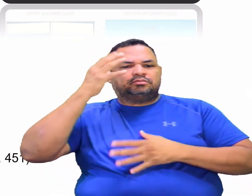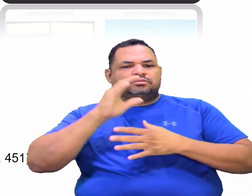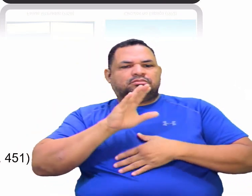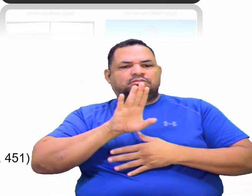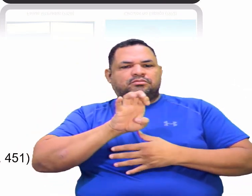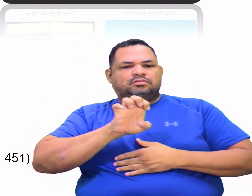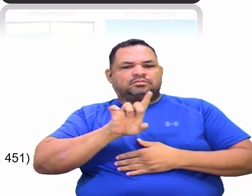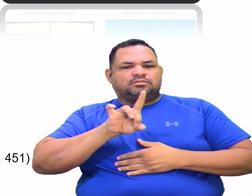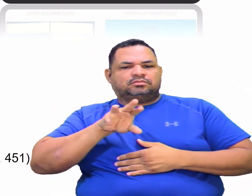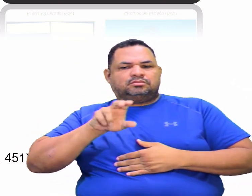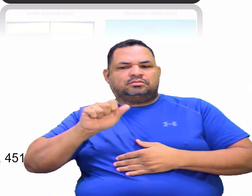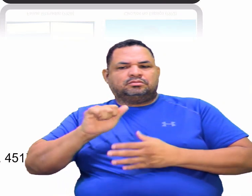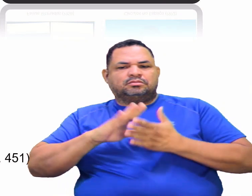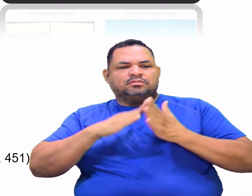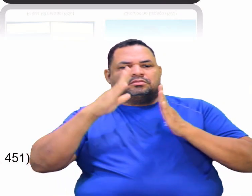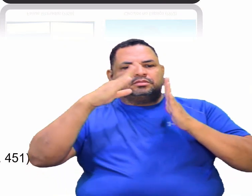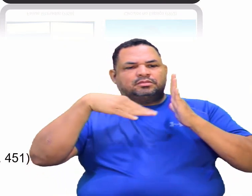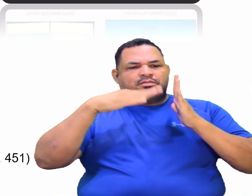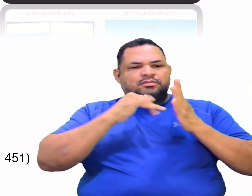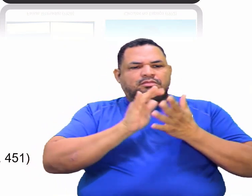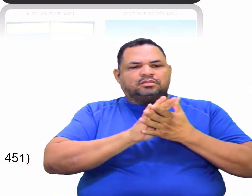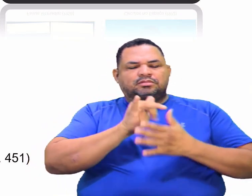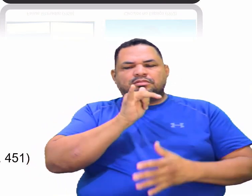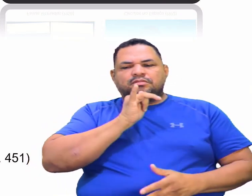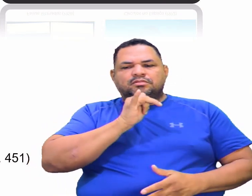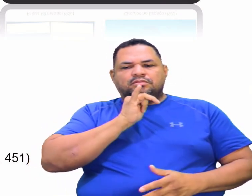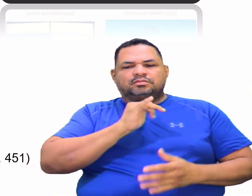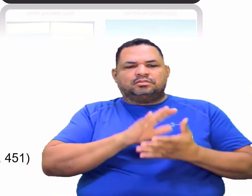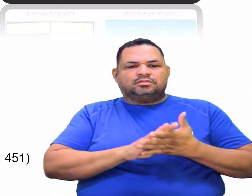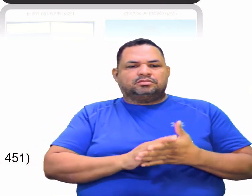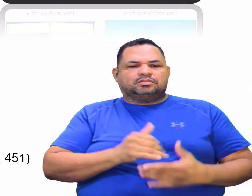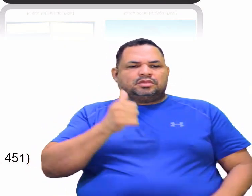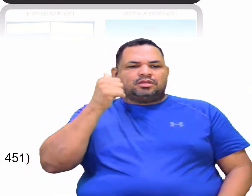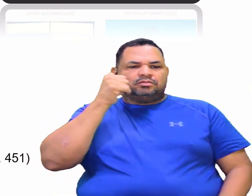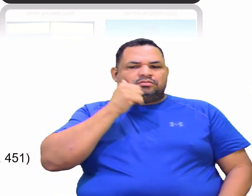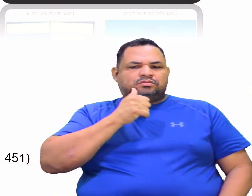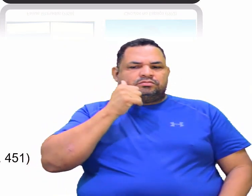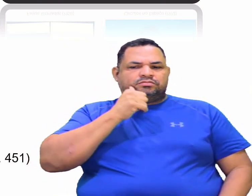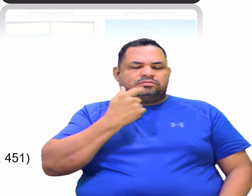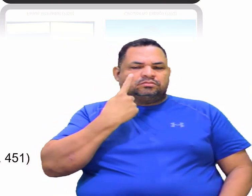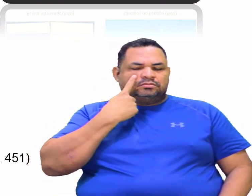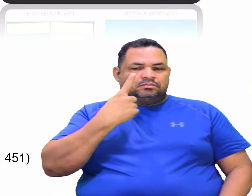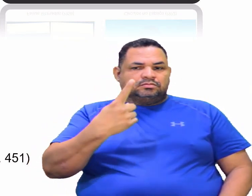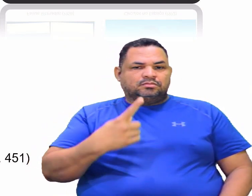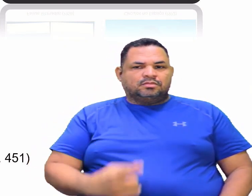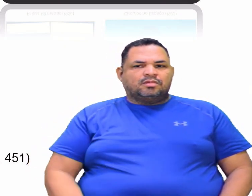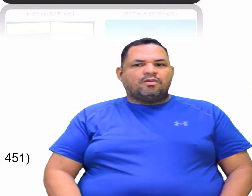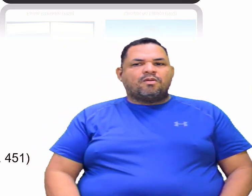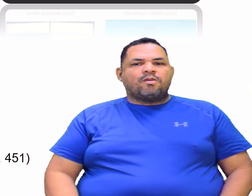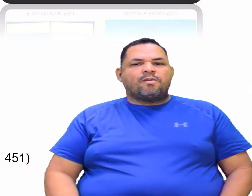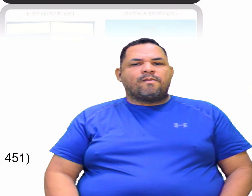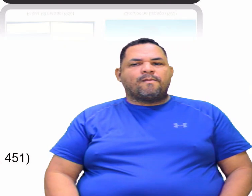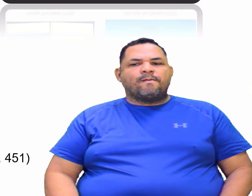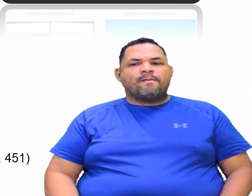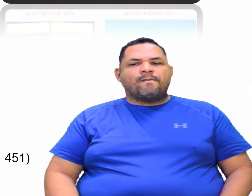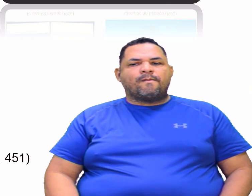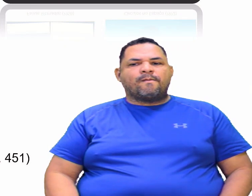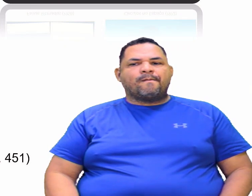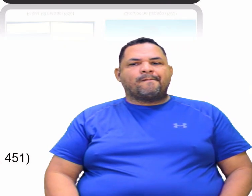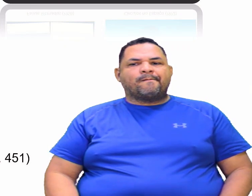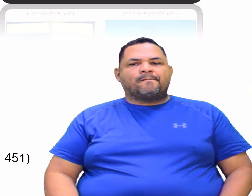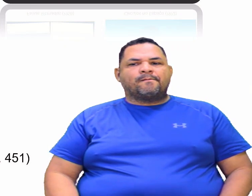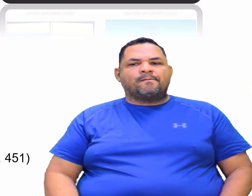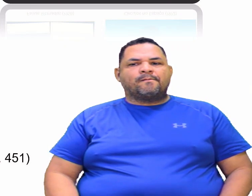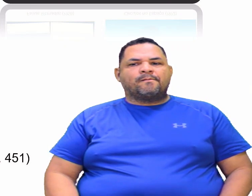expressiva das pinceladas e um exemplo tem uma obra aí para você pesquisar para você dar uma olhadinha mulher